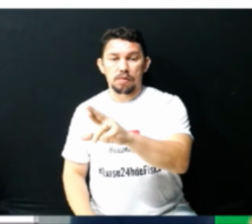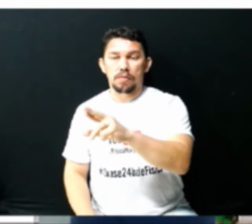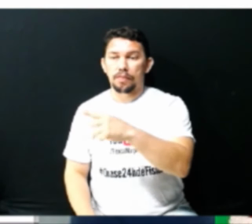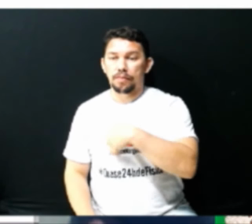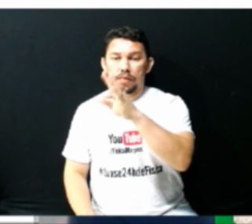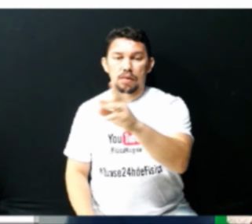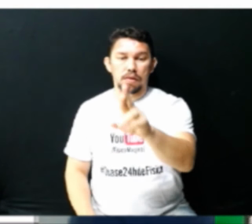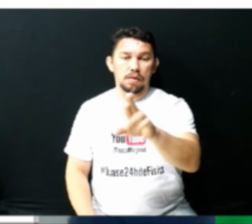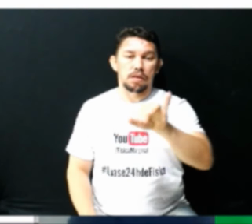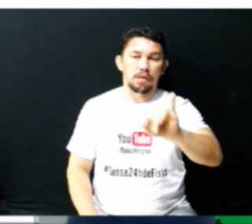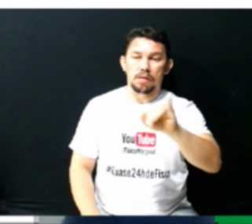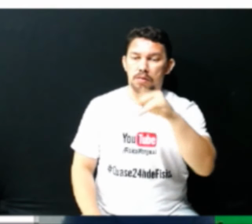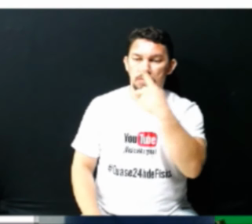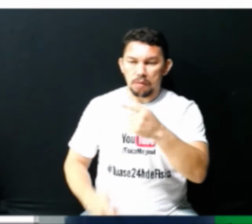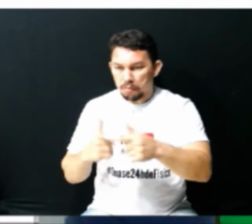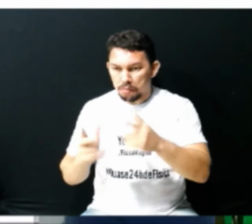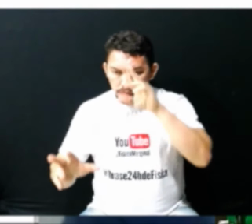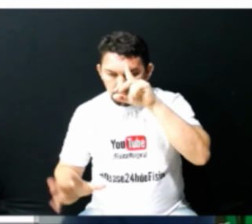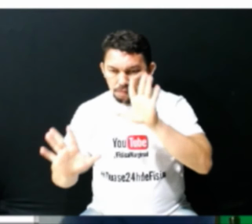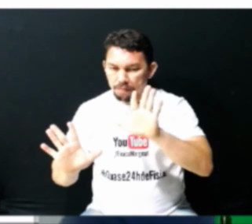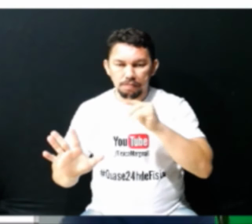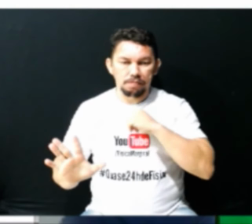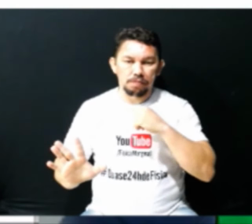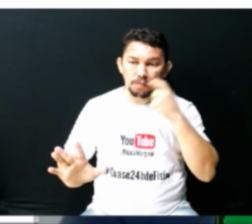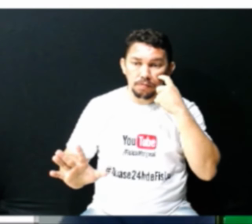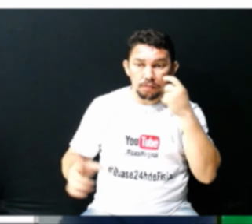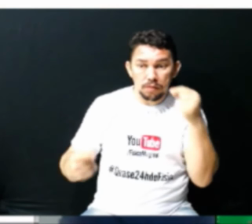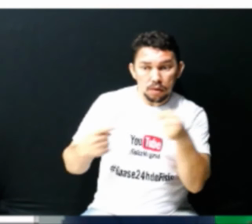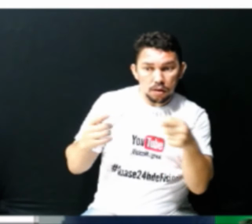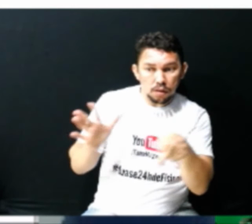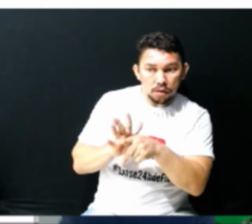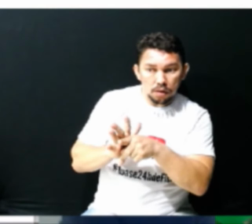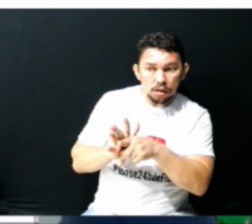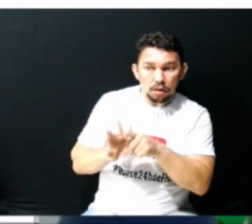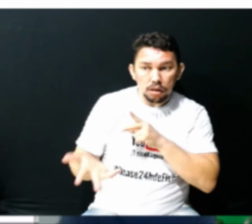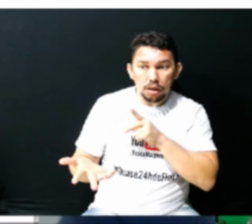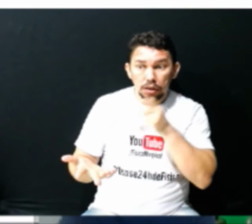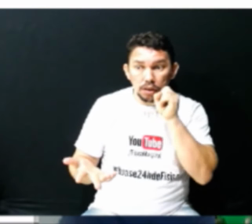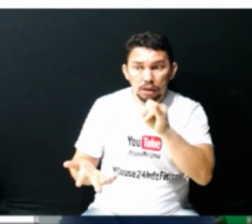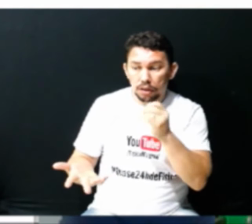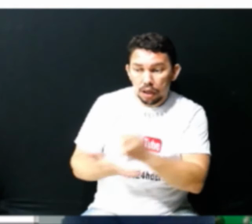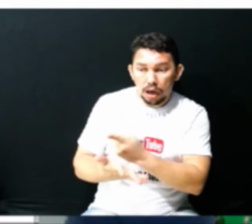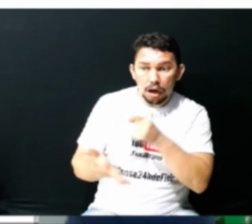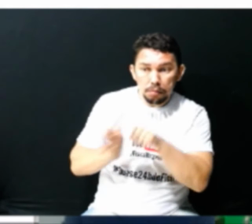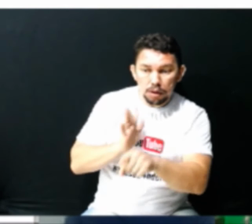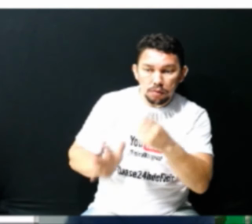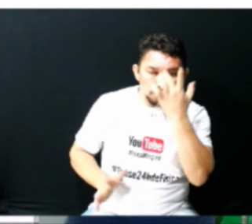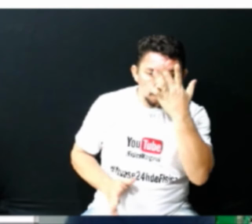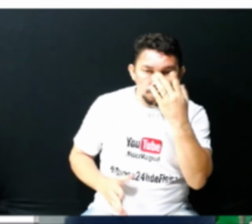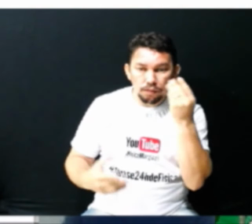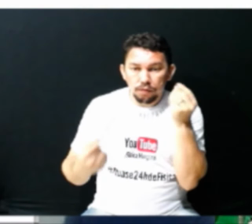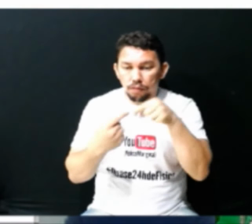grande problema para você. É ruim você errar a questão que é mais fácil. E essa questão daqui também que o aluno